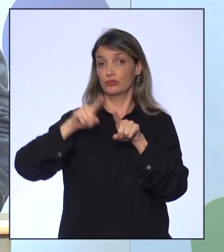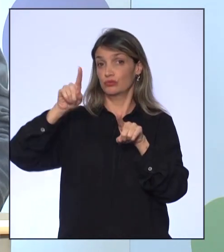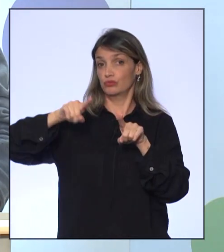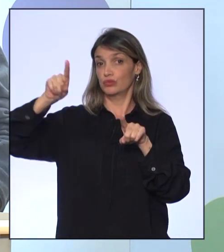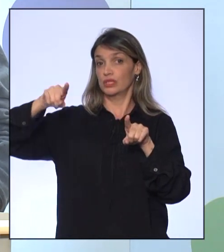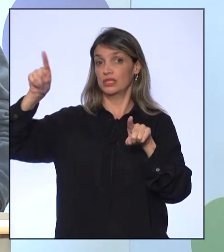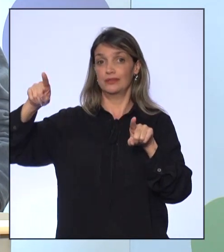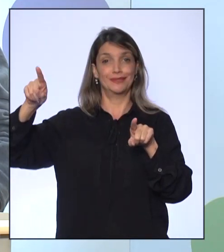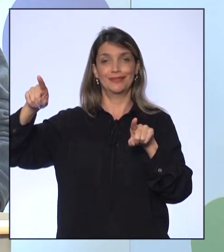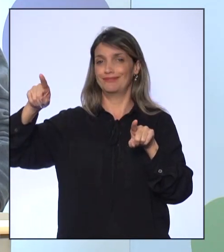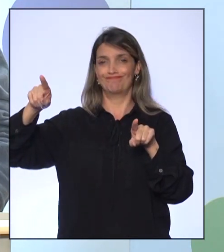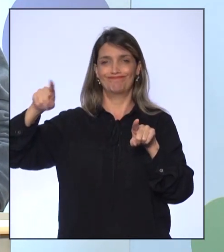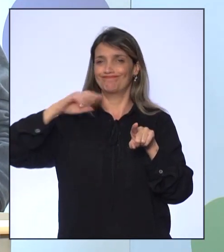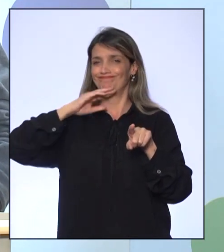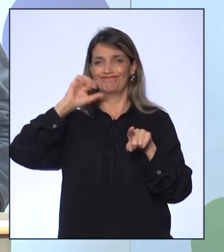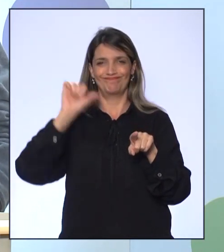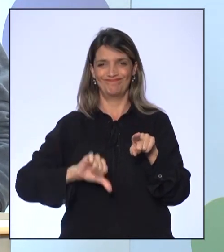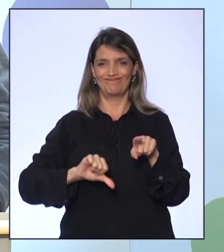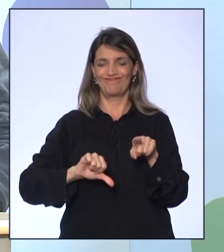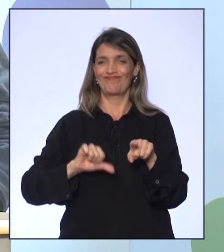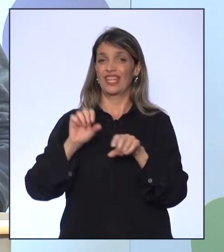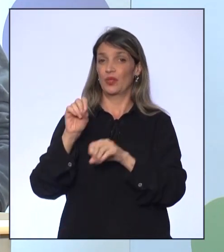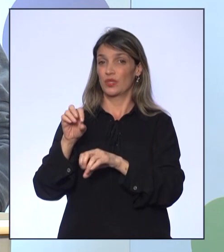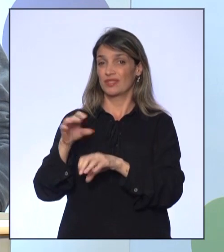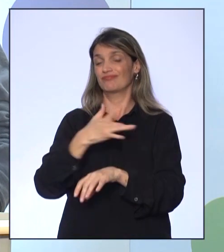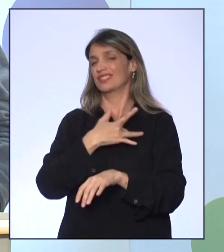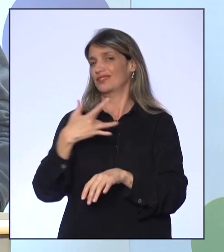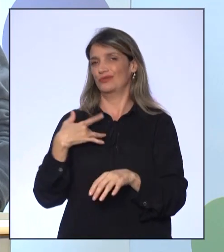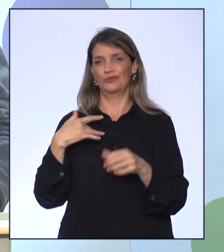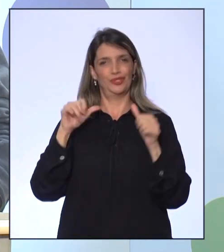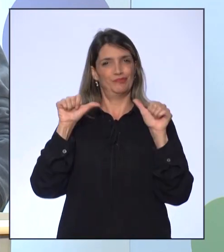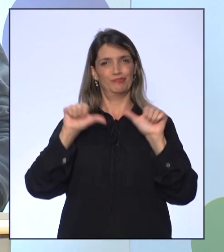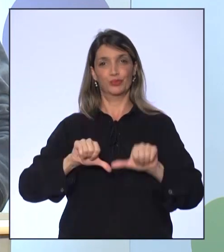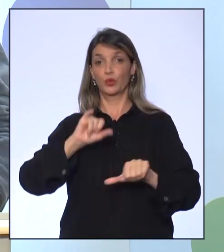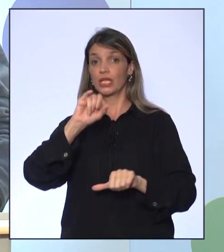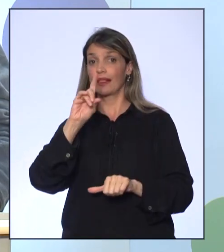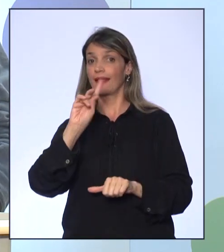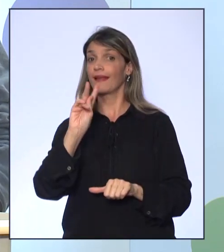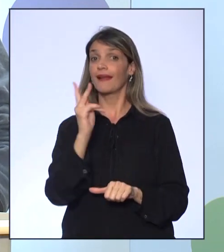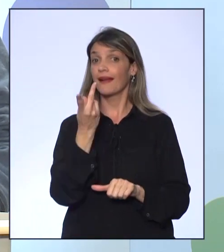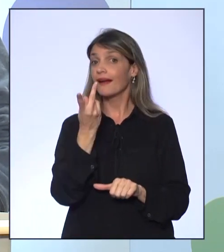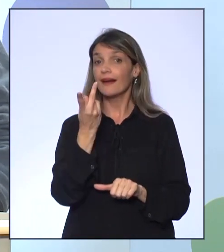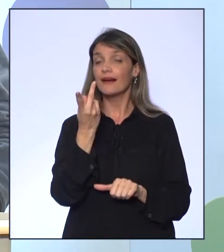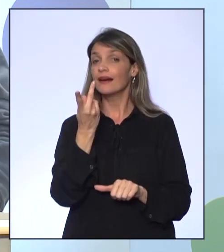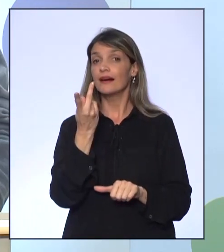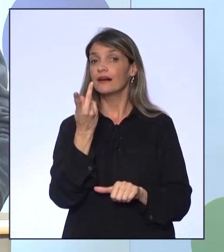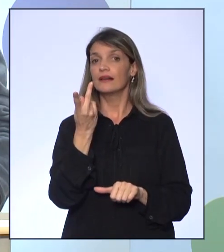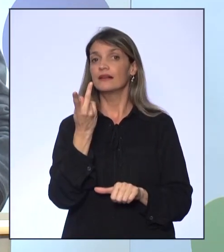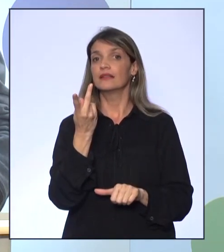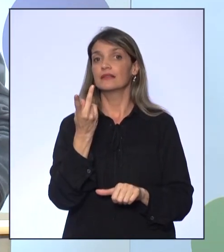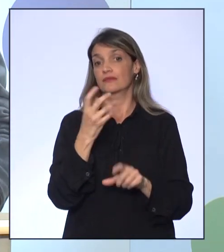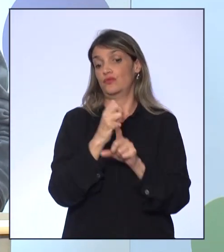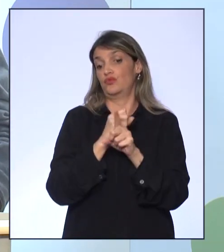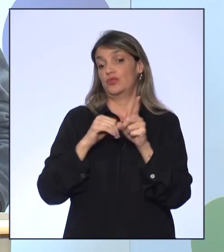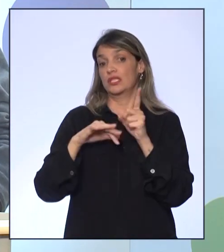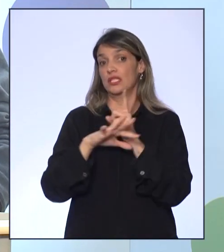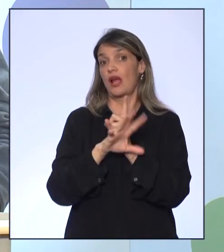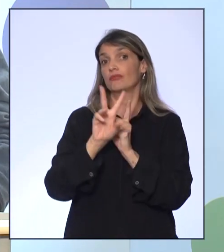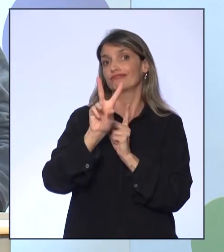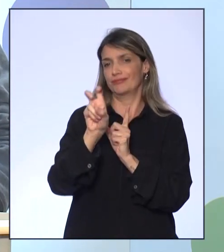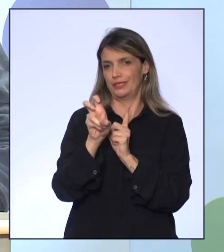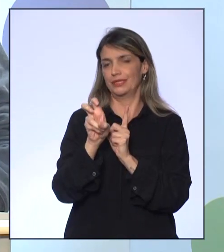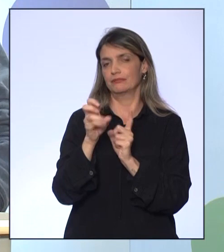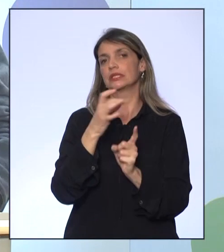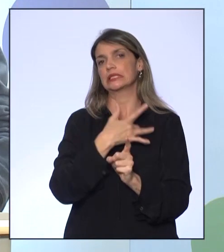principalmente na questão da educação e da saúde, que no IDH ele foi bem estipulado na questão social, que envolve a questão